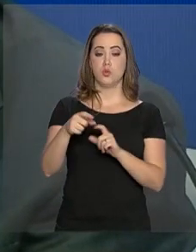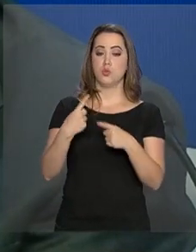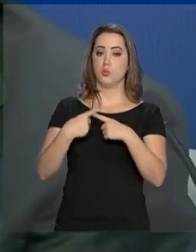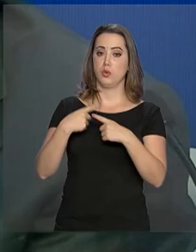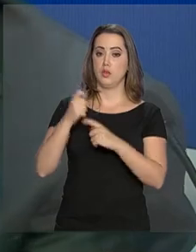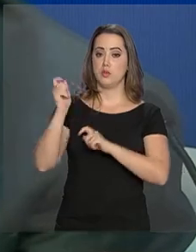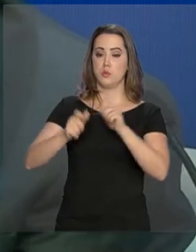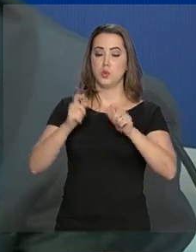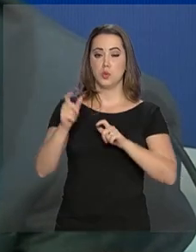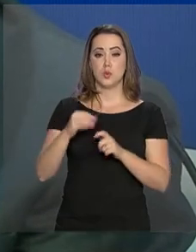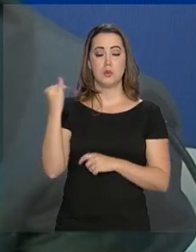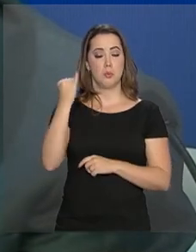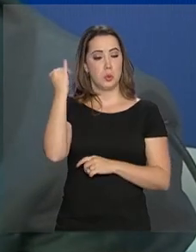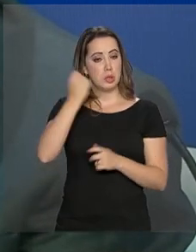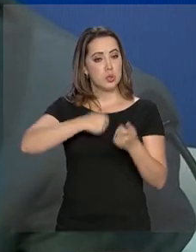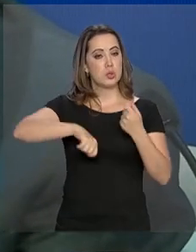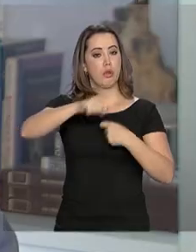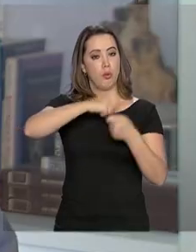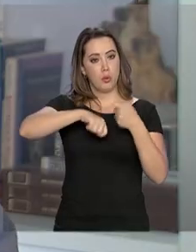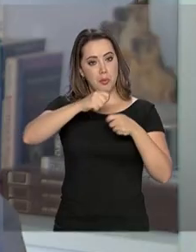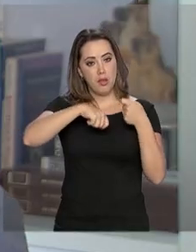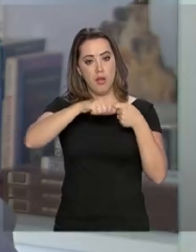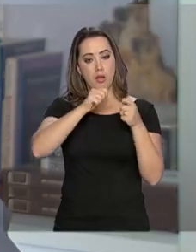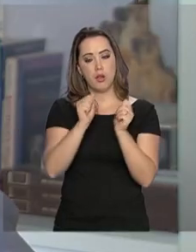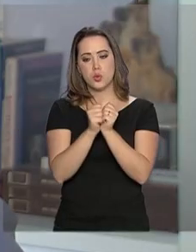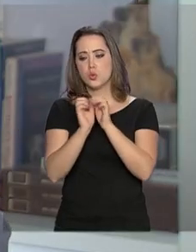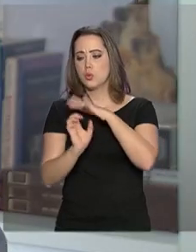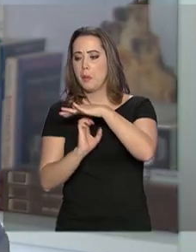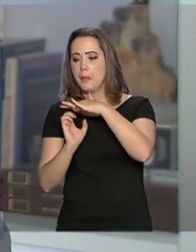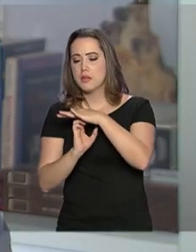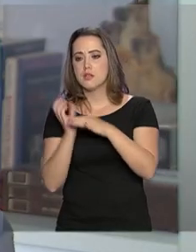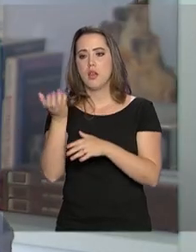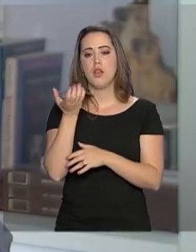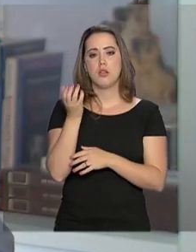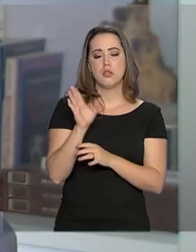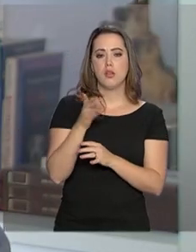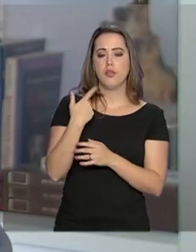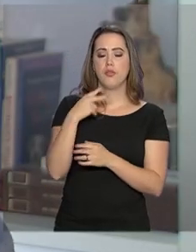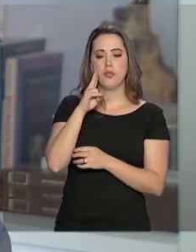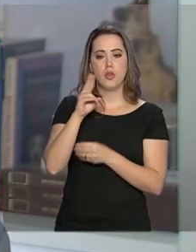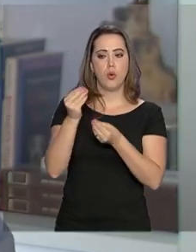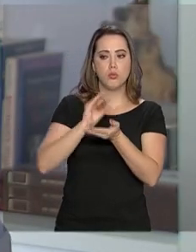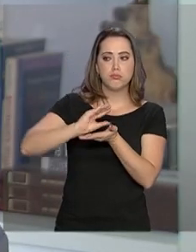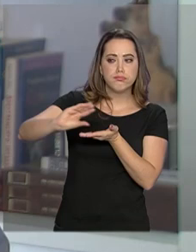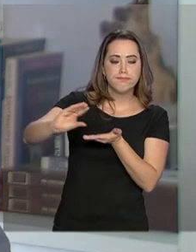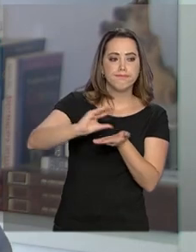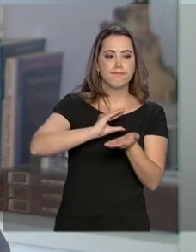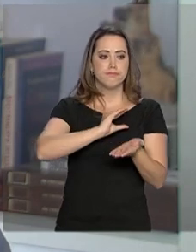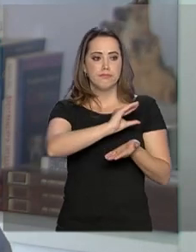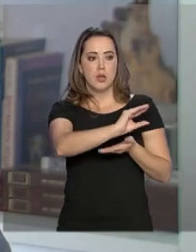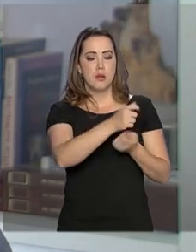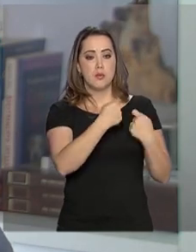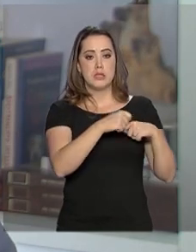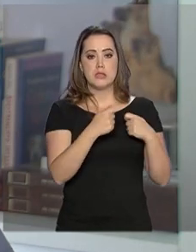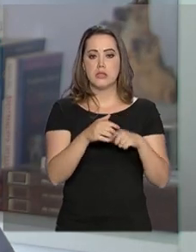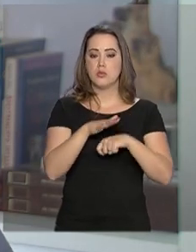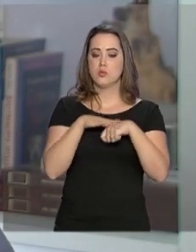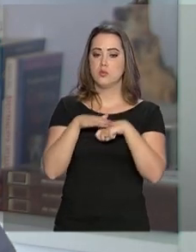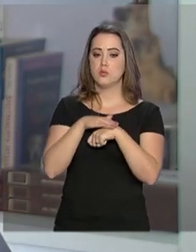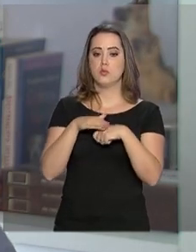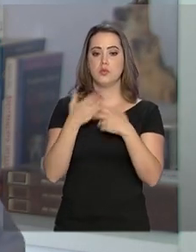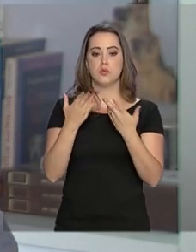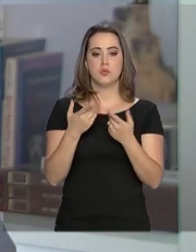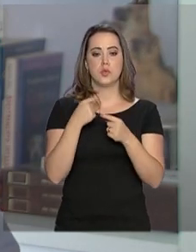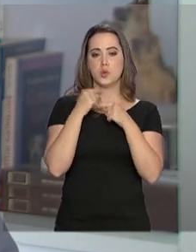do da economia global digamos assim empresários que decidem fluxos de capital eles têm para conversar e